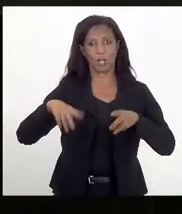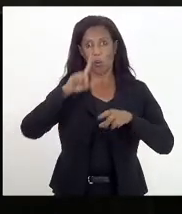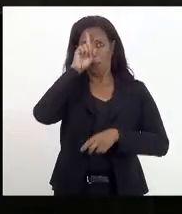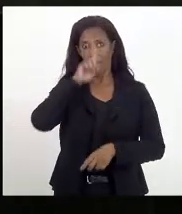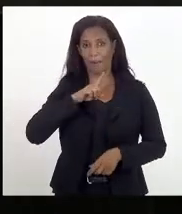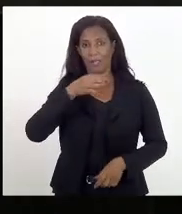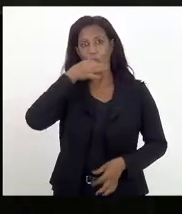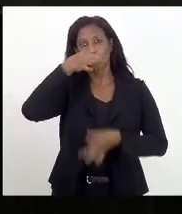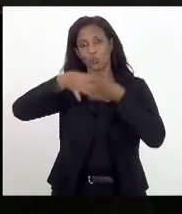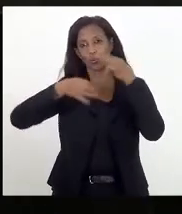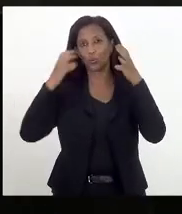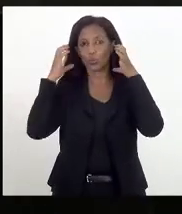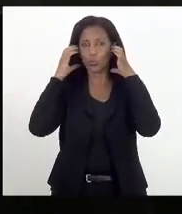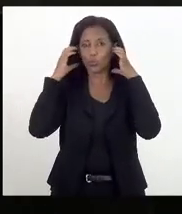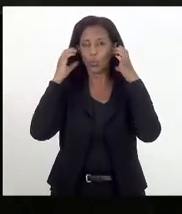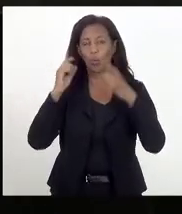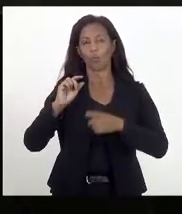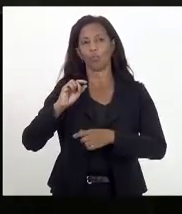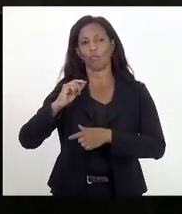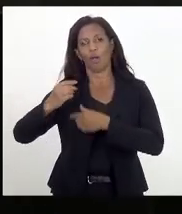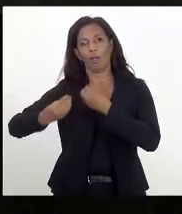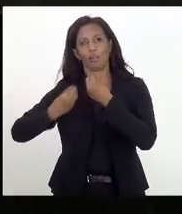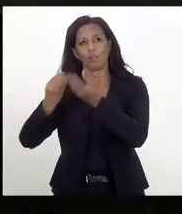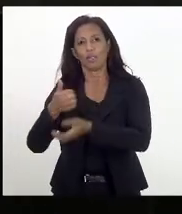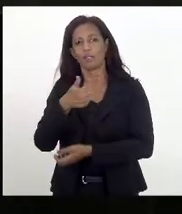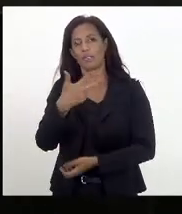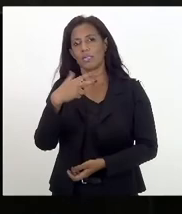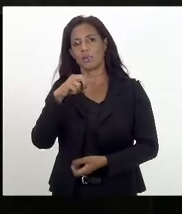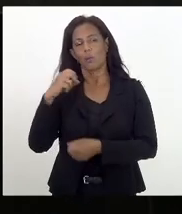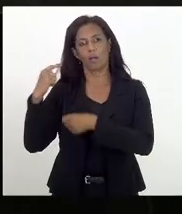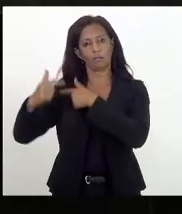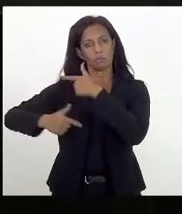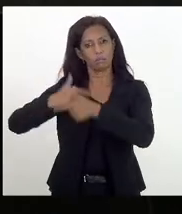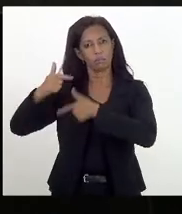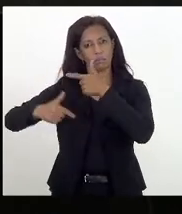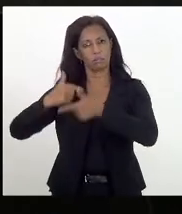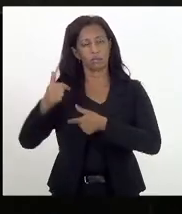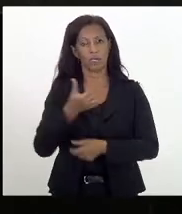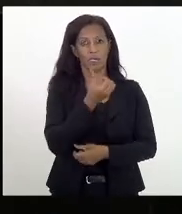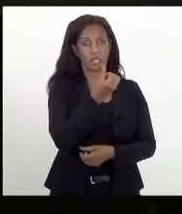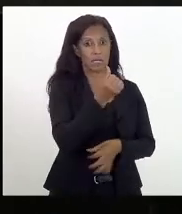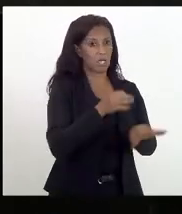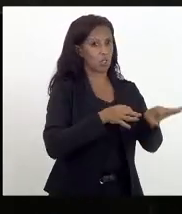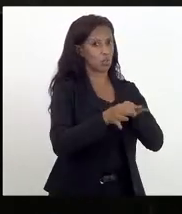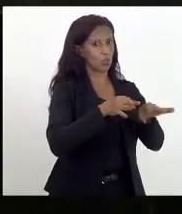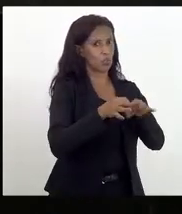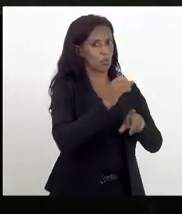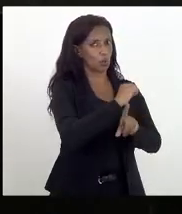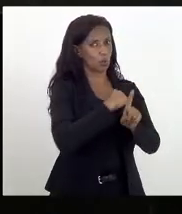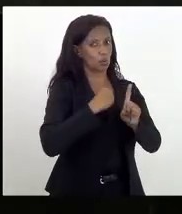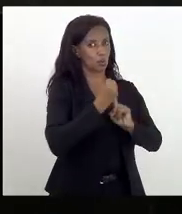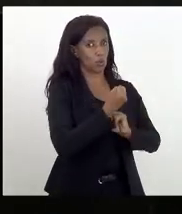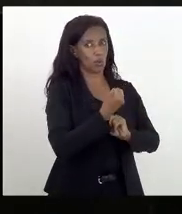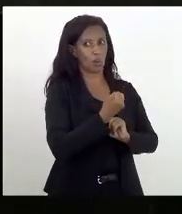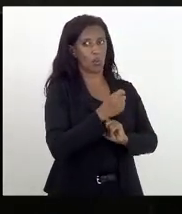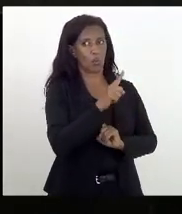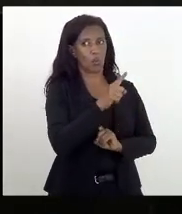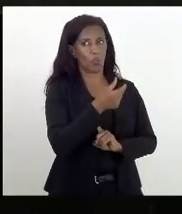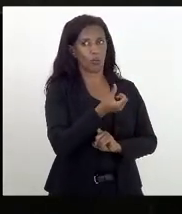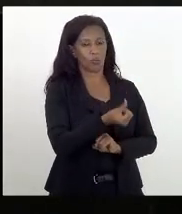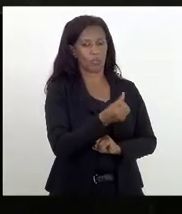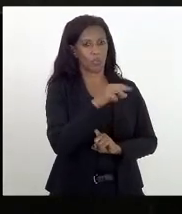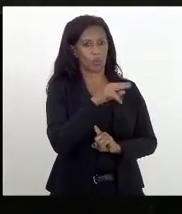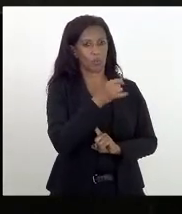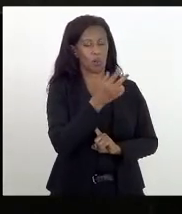Som geração de 150 empregos na área social são seis projetos 1.6 bilhão de reais